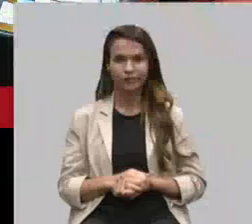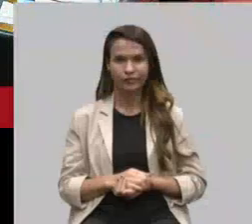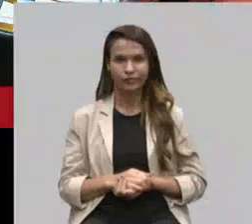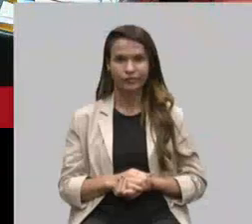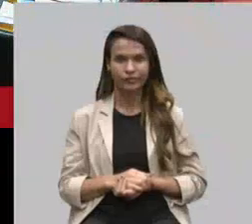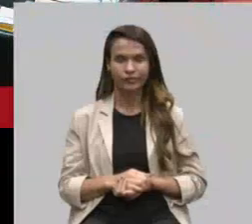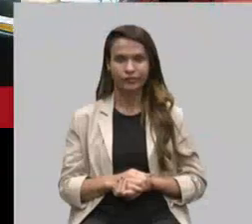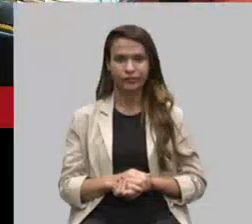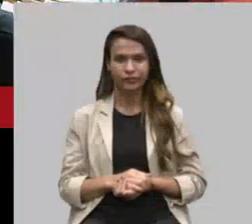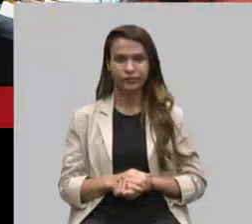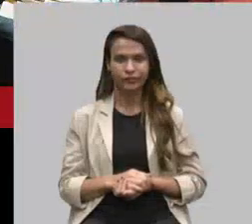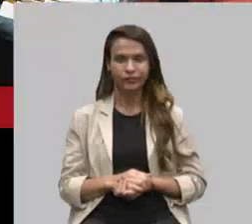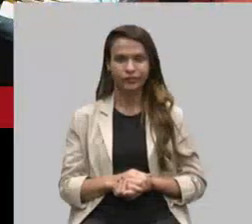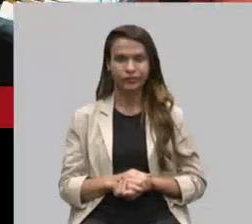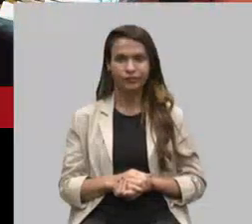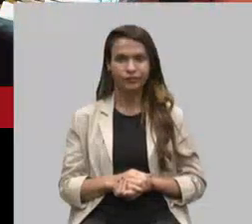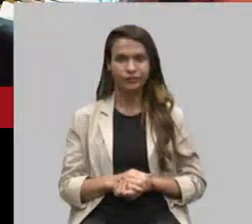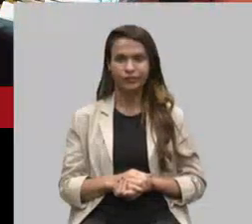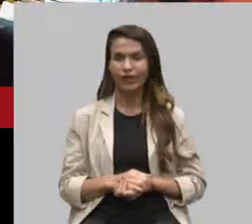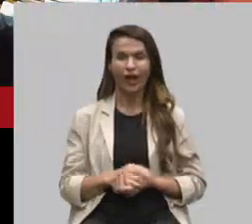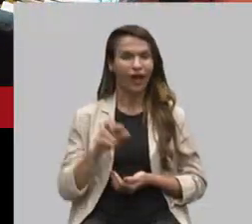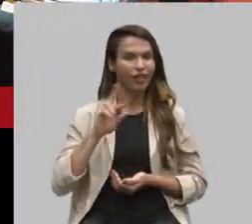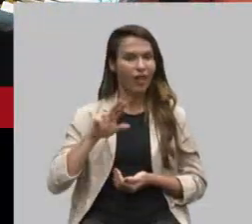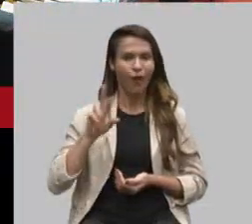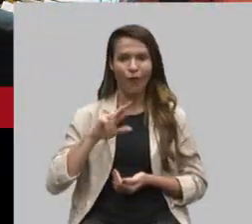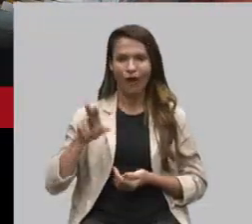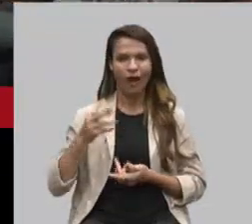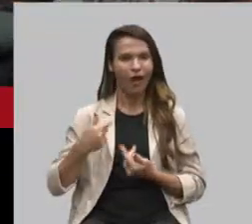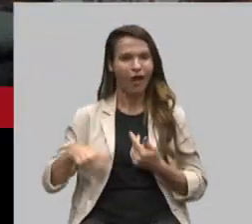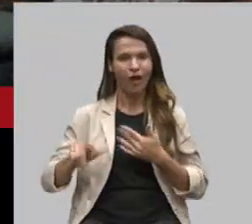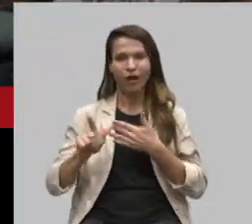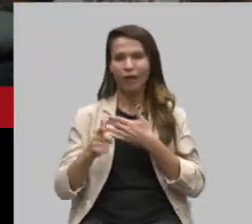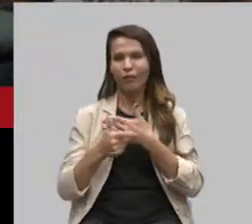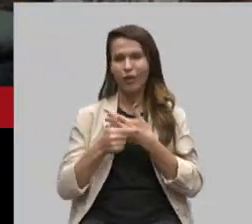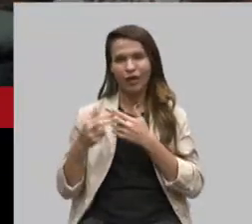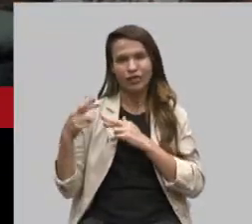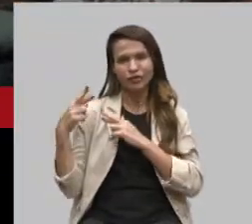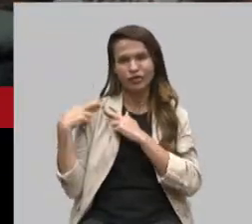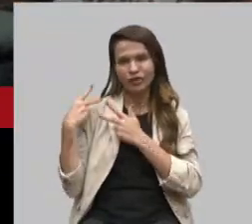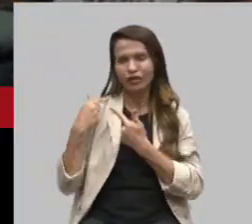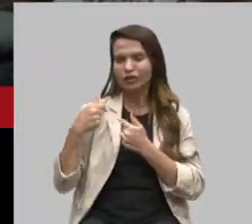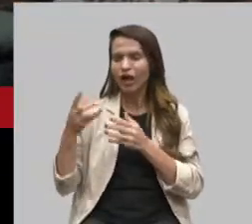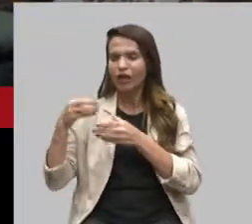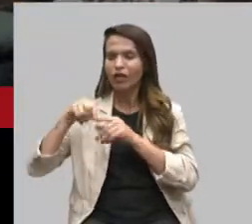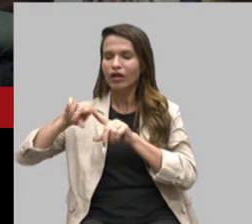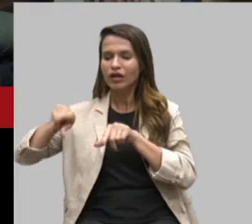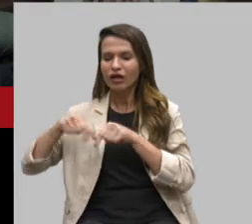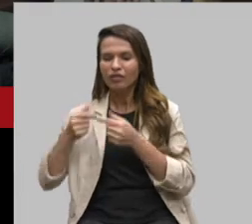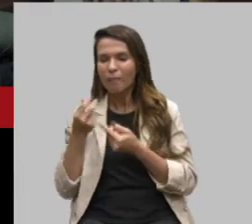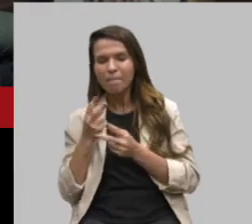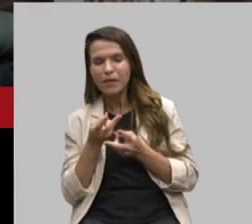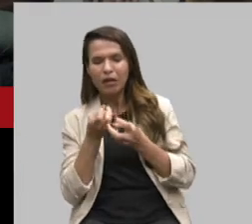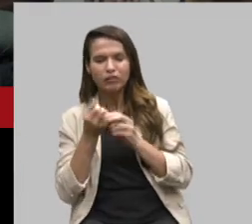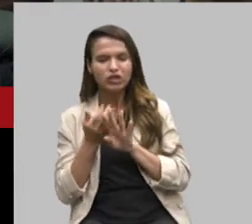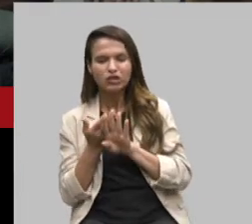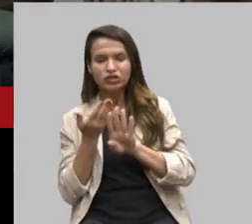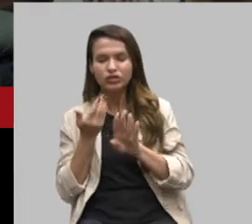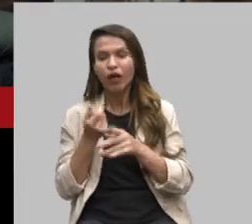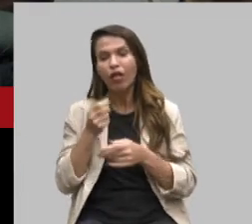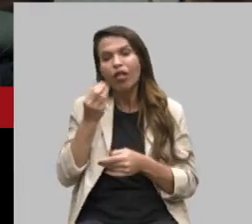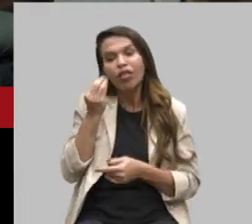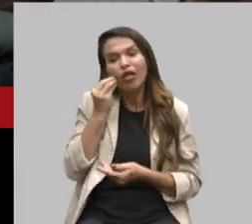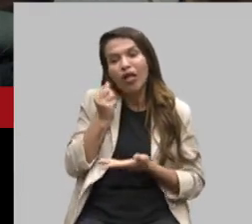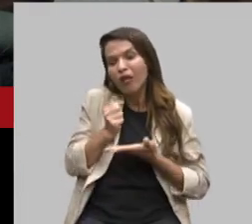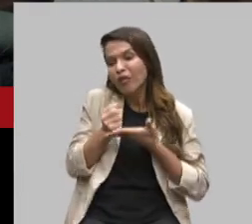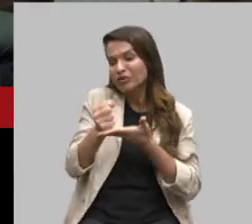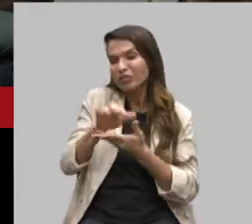sala não é função do professor olhar numa sala de aula e ver quem tá sendo excluído e tentar ir lá ajudar numa área que ele não